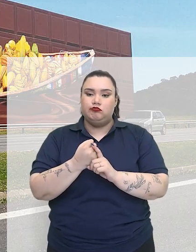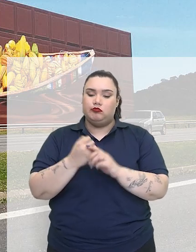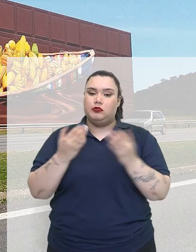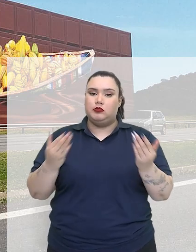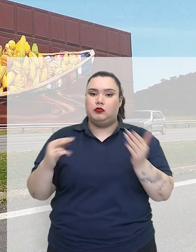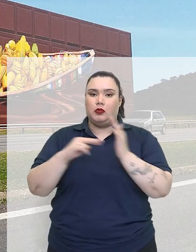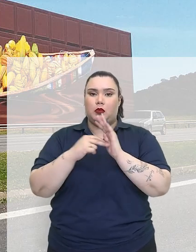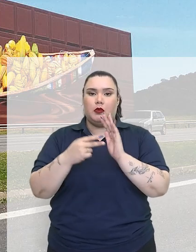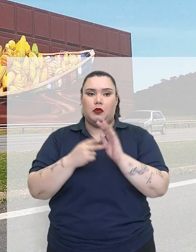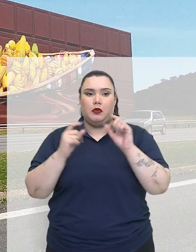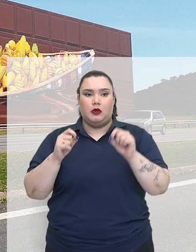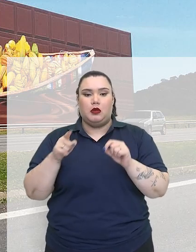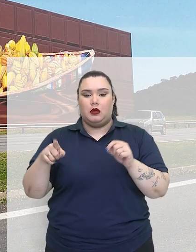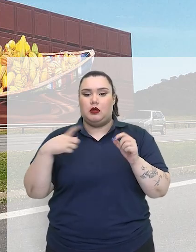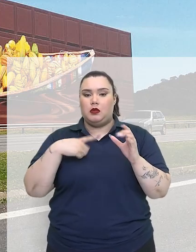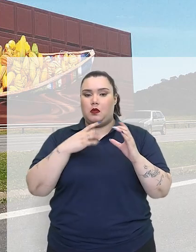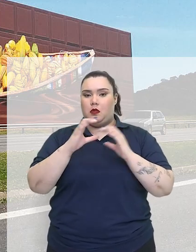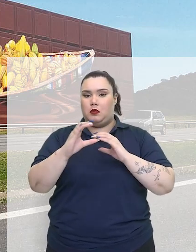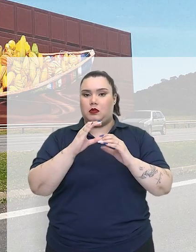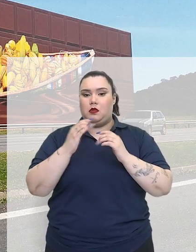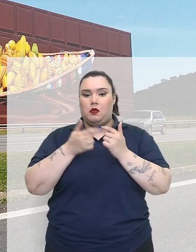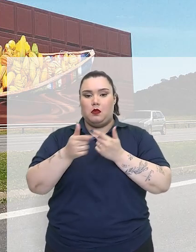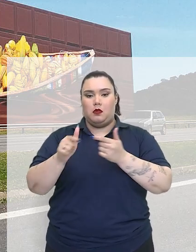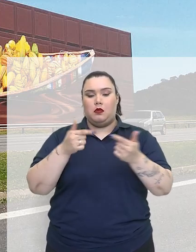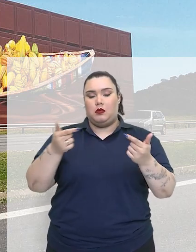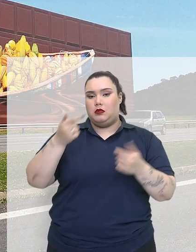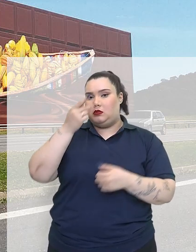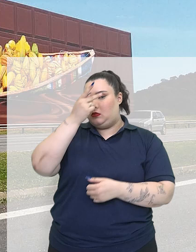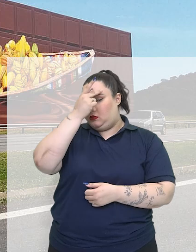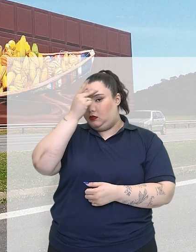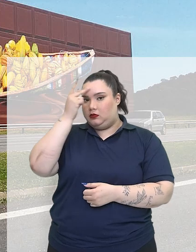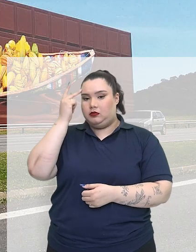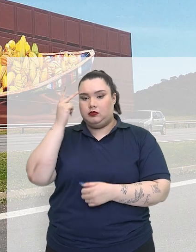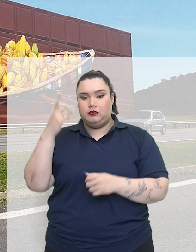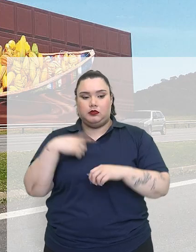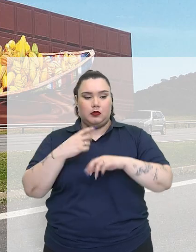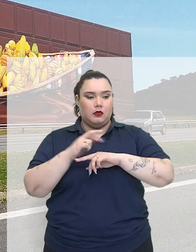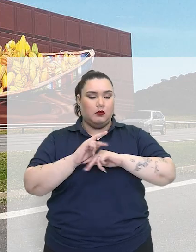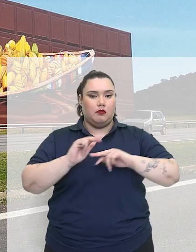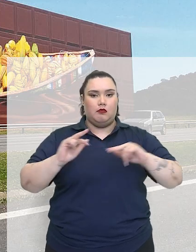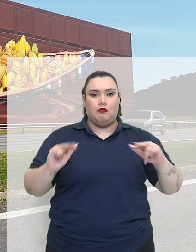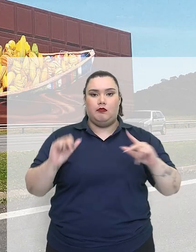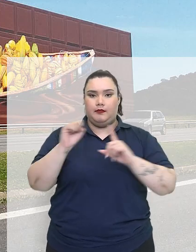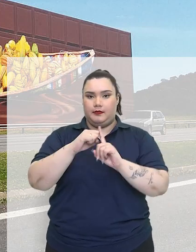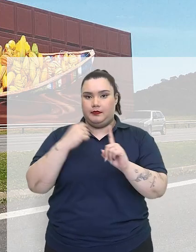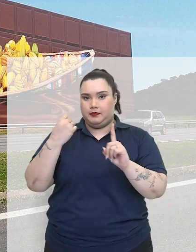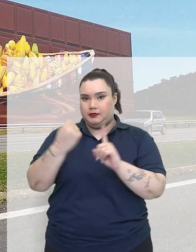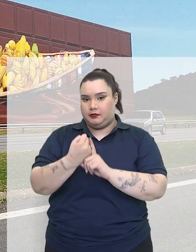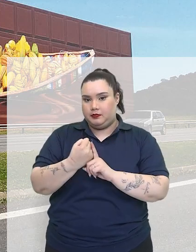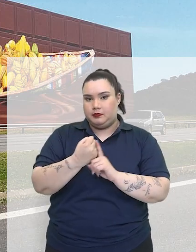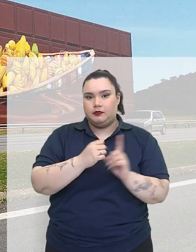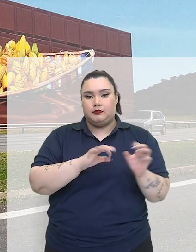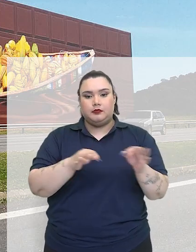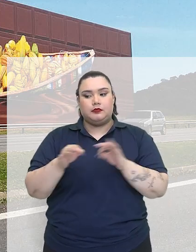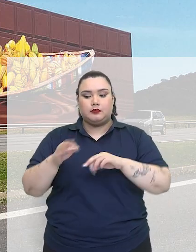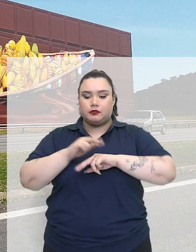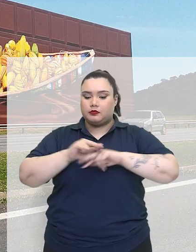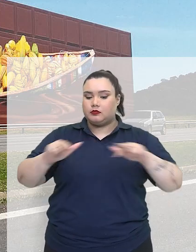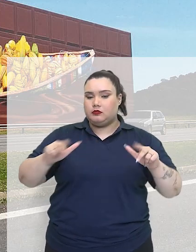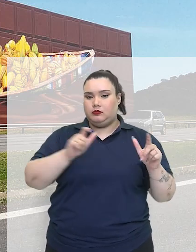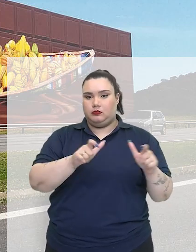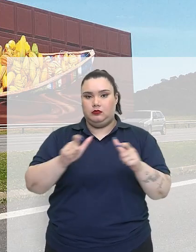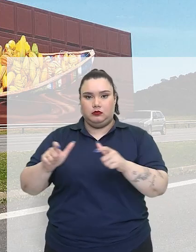que ele se comunica com outras pessoas em diversas sociedades, em diversos